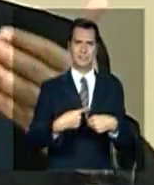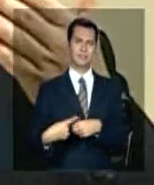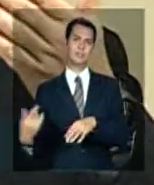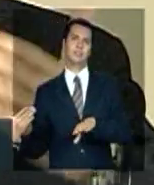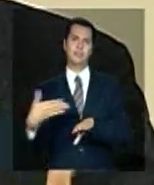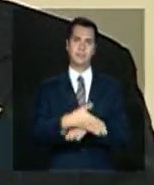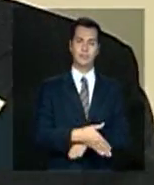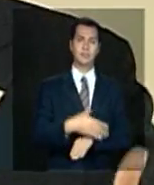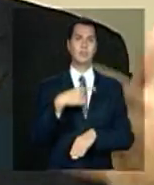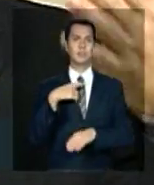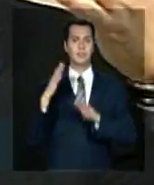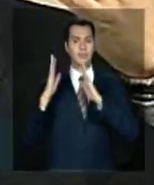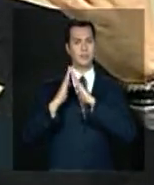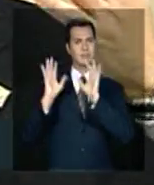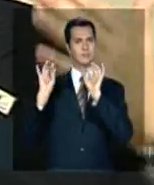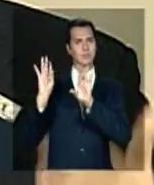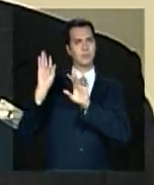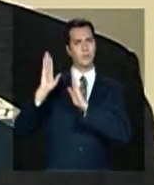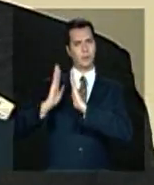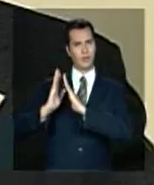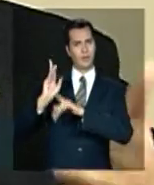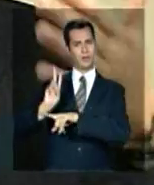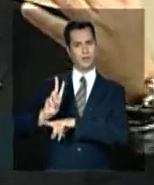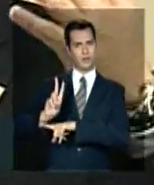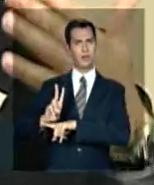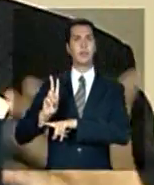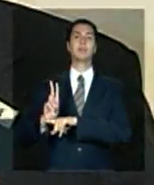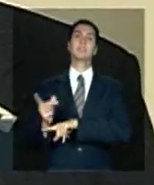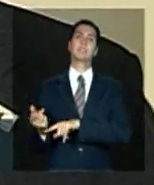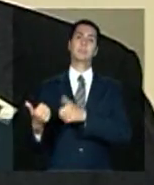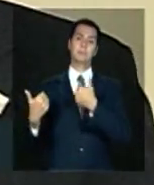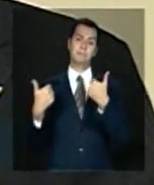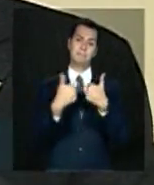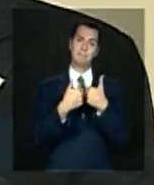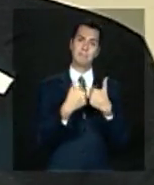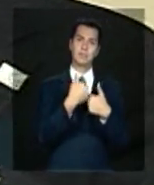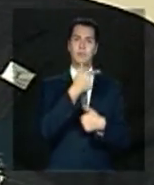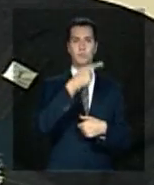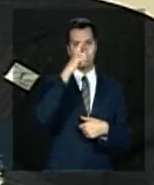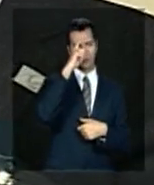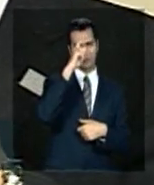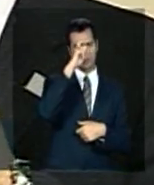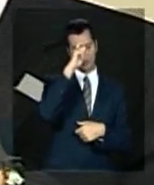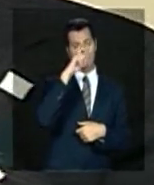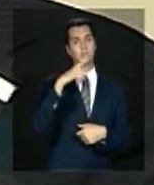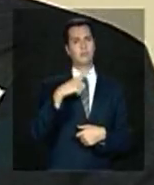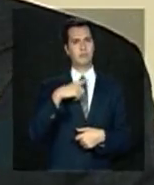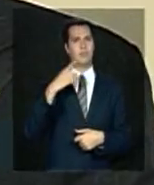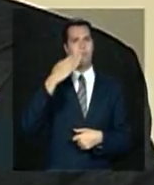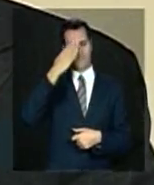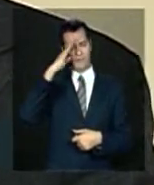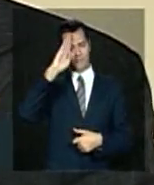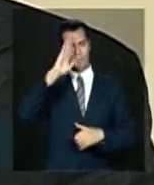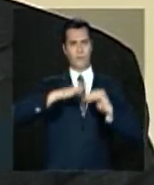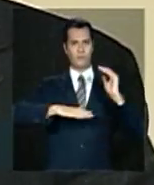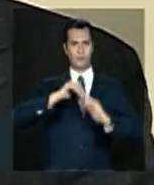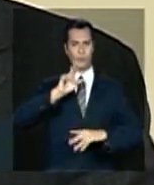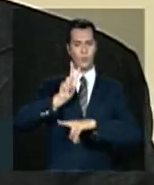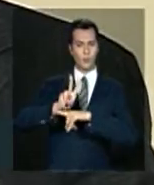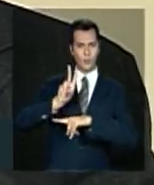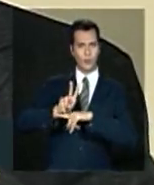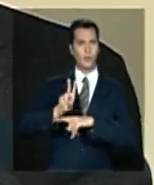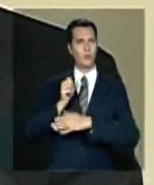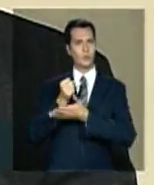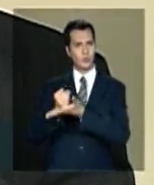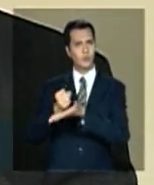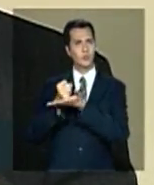detalhe aqui do lado do a enfermeiro 24 horas com médico podendo acompanhar se necessária decisiva para evitar